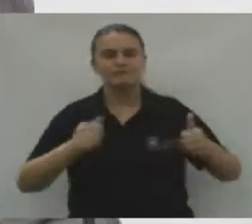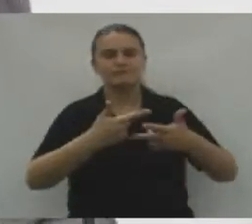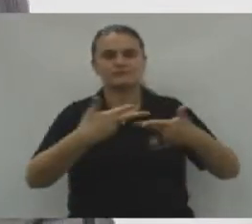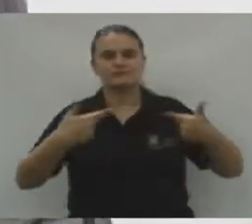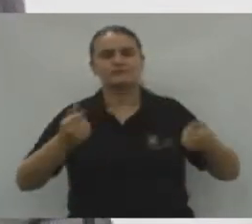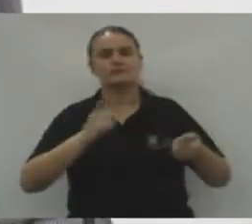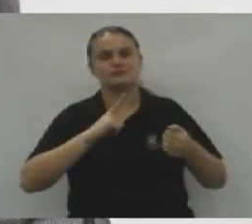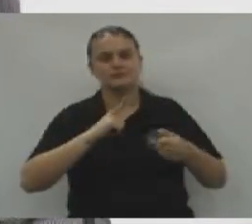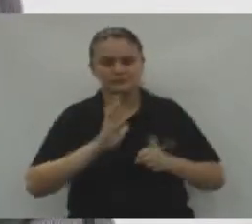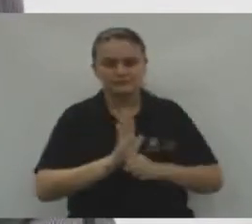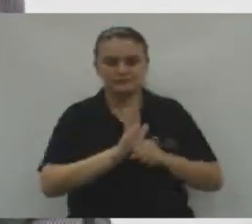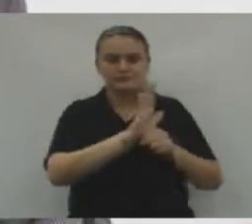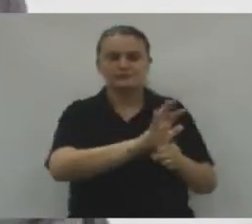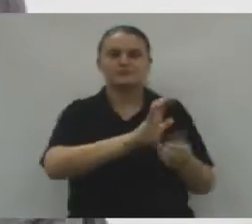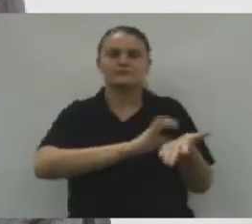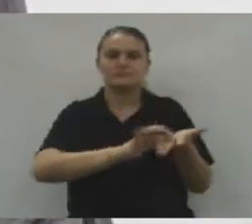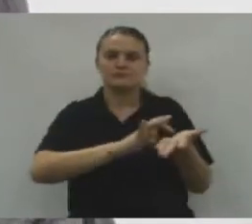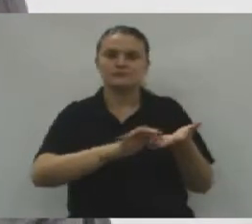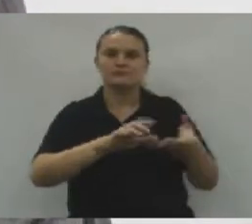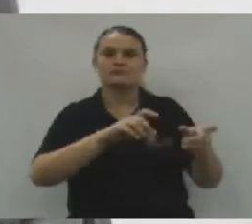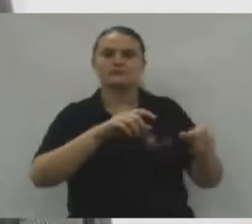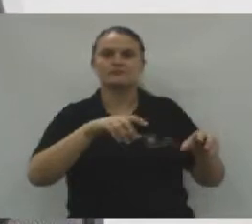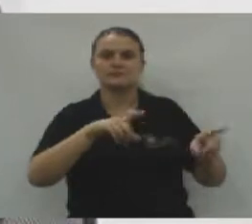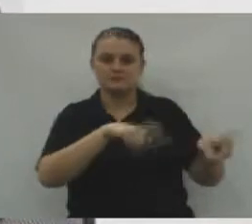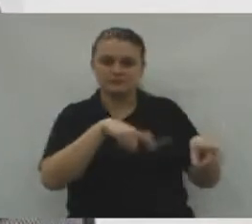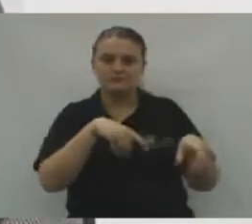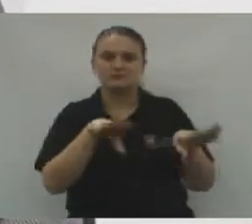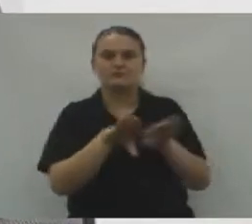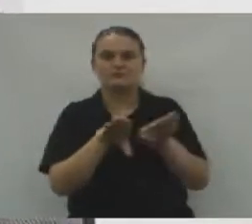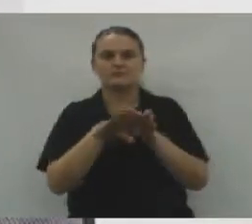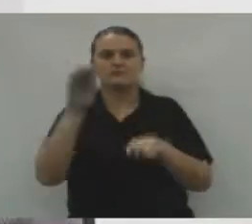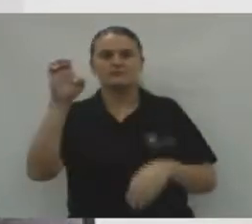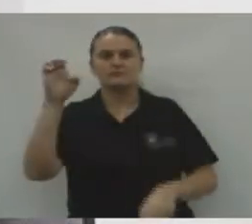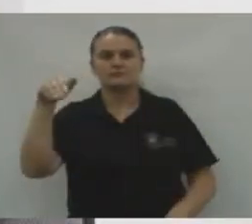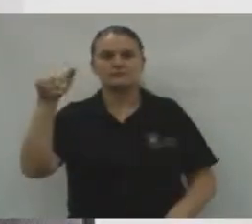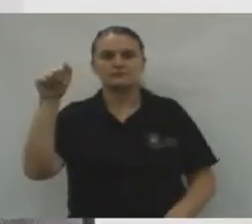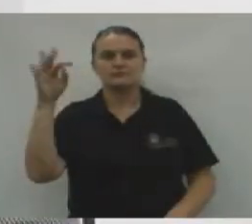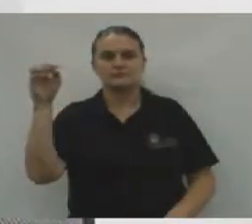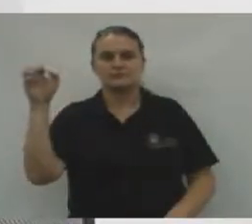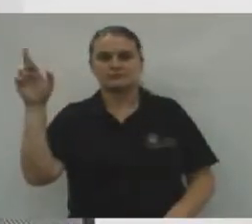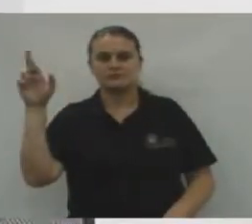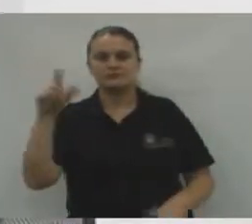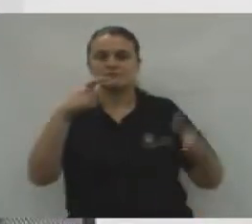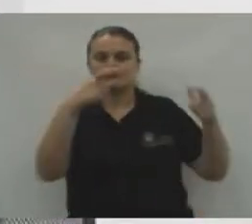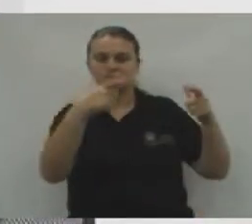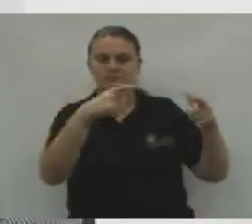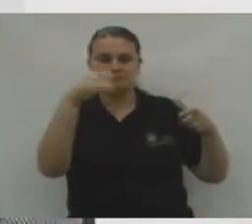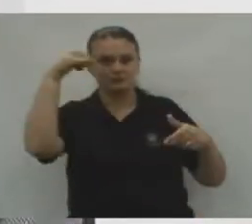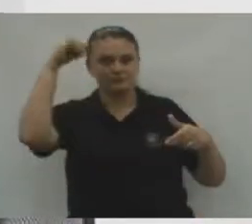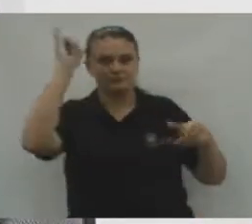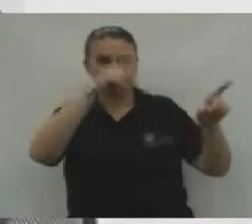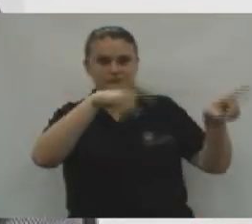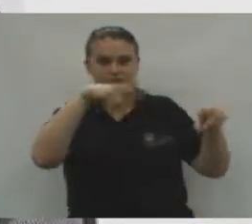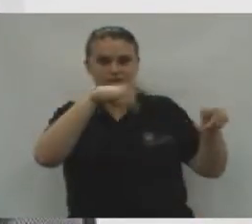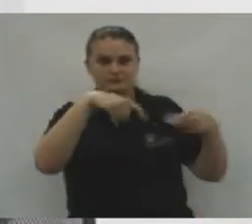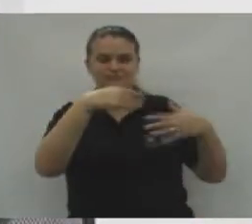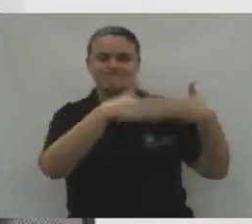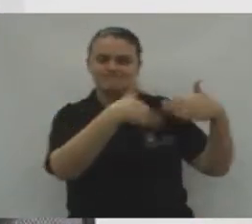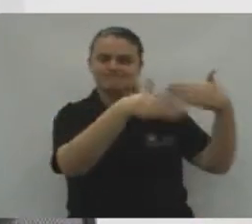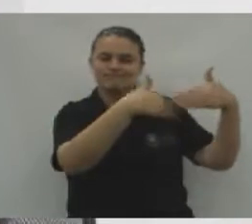da Agricultura e também da Emater, e são propriedades que são desenvolvidas as tecnologias de produção,